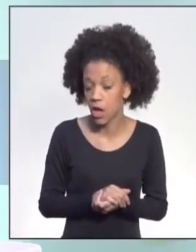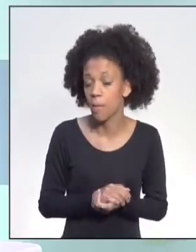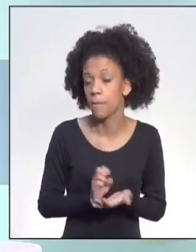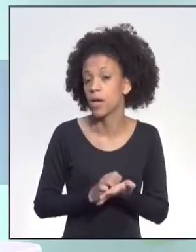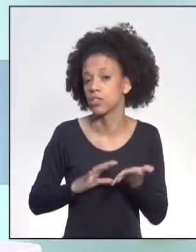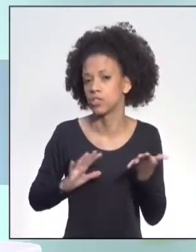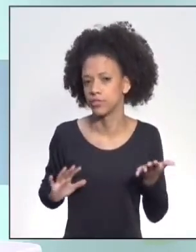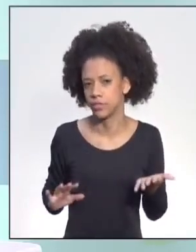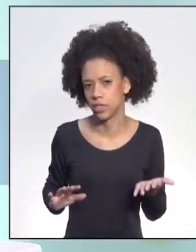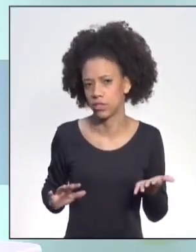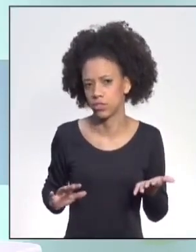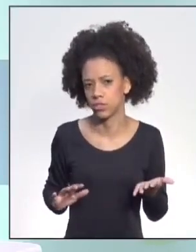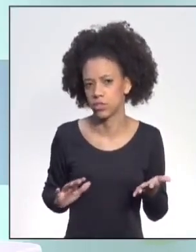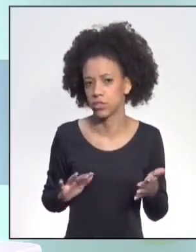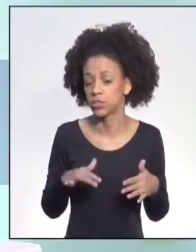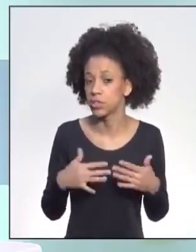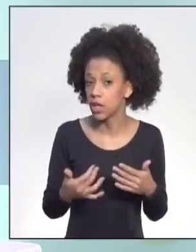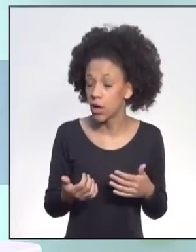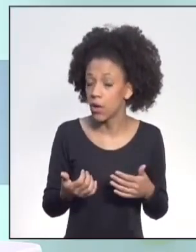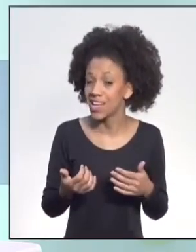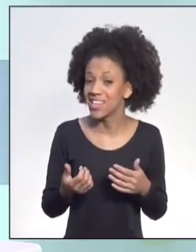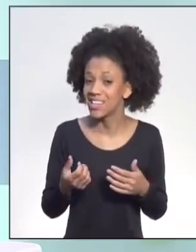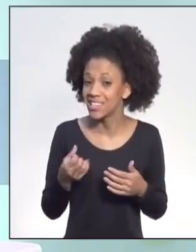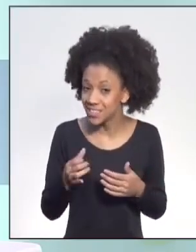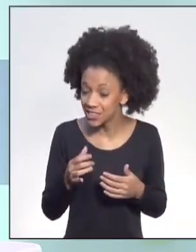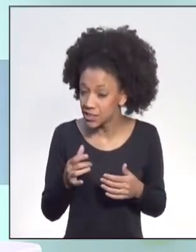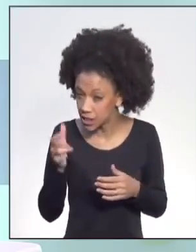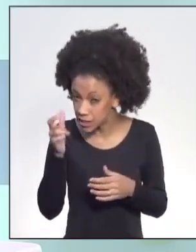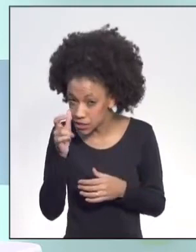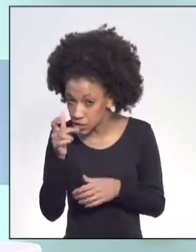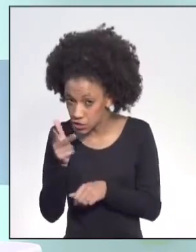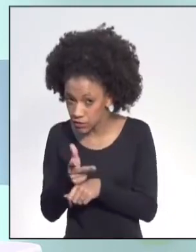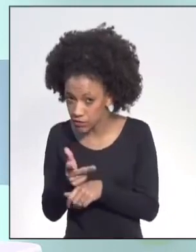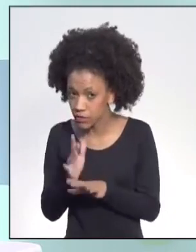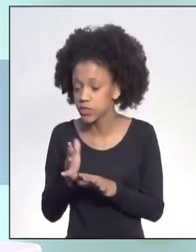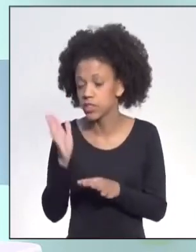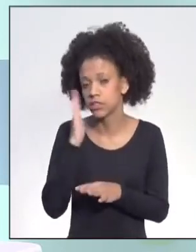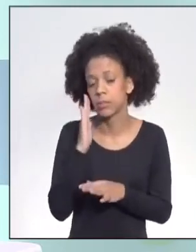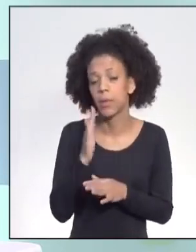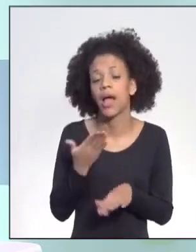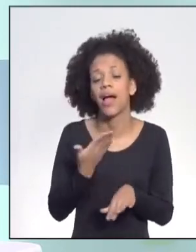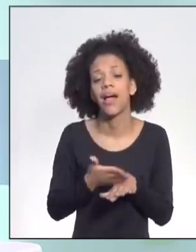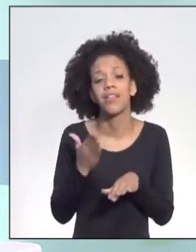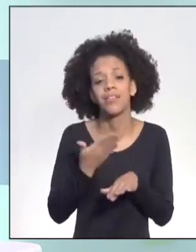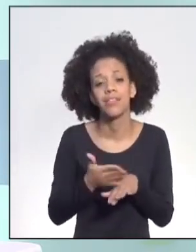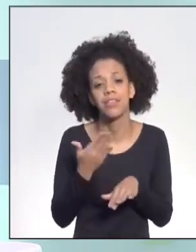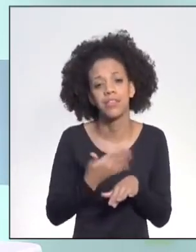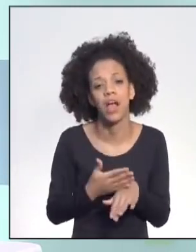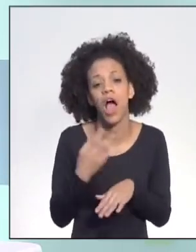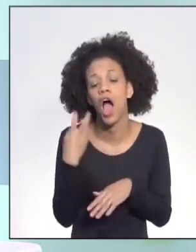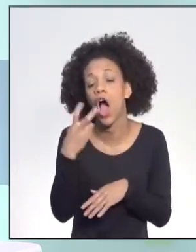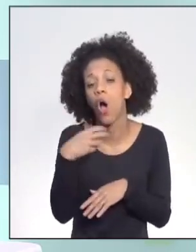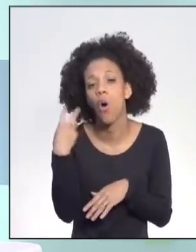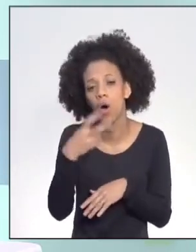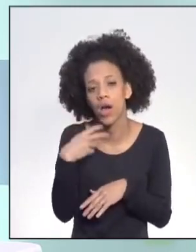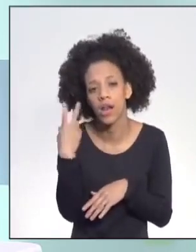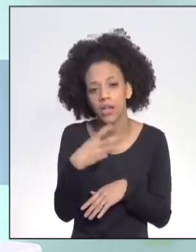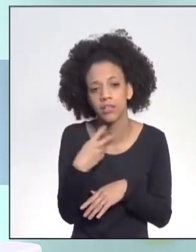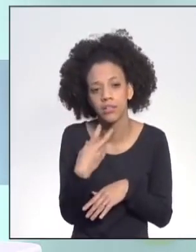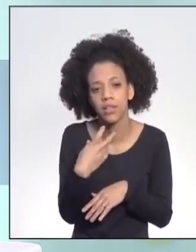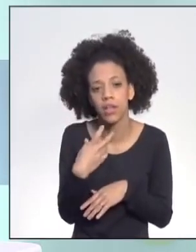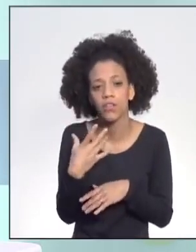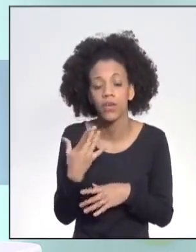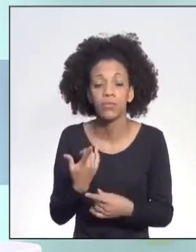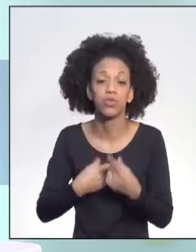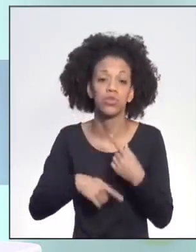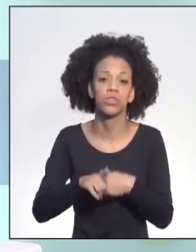atividade, tá? Então, antes de assistir, vocês já vão saber qual é a atividade. Vamos treinar a nossa oralidade? Vamos nos